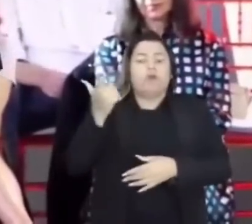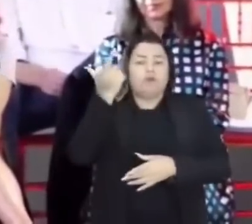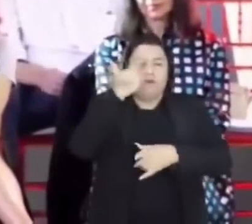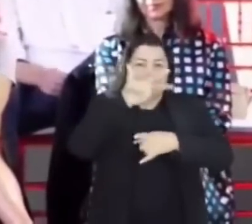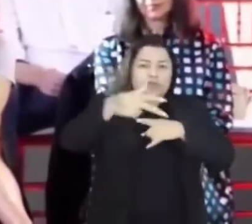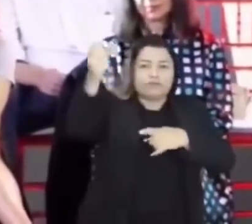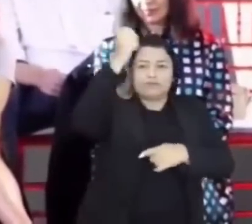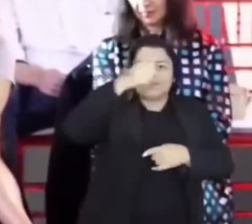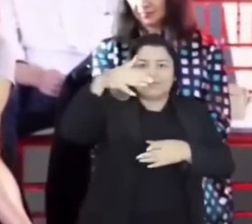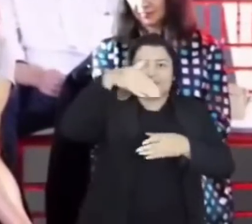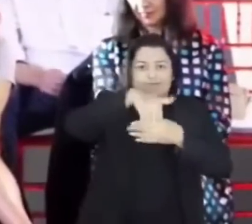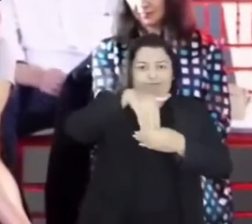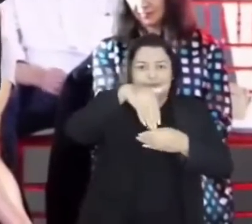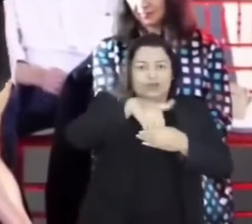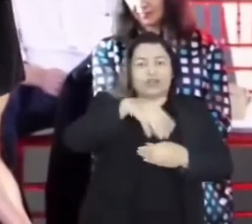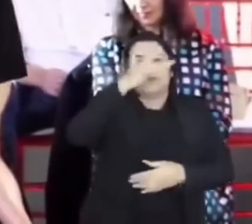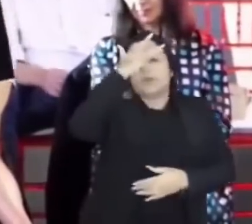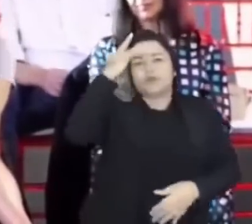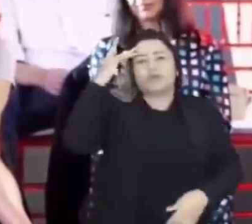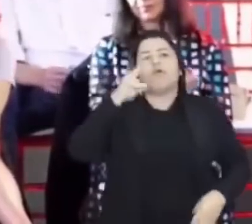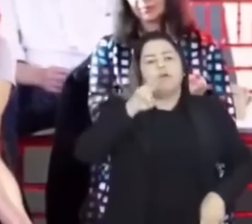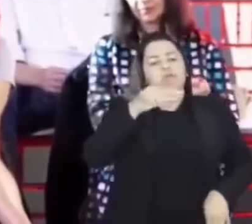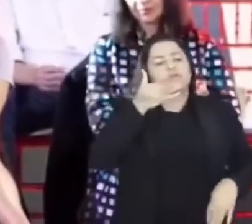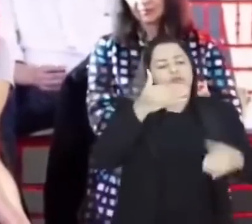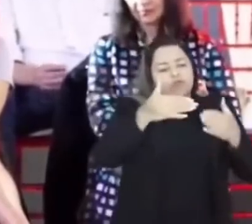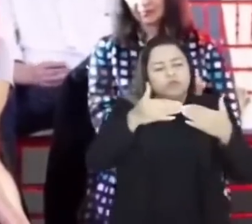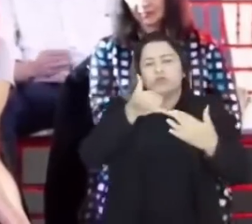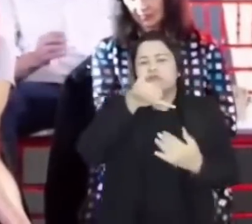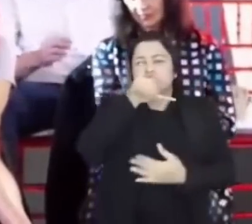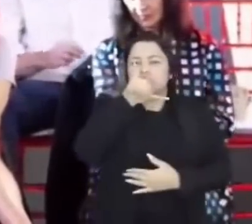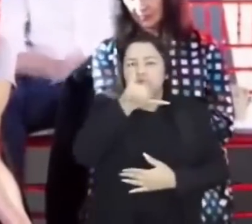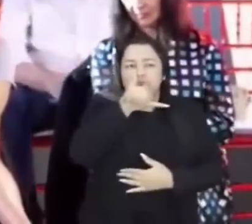cidadãos vão pedir desculpa para nós de vergonha